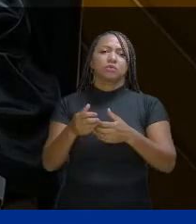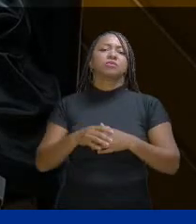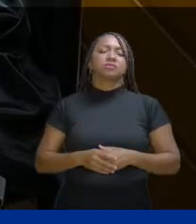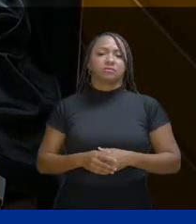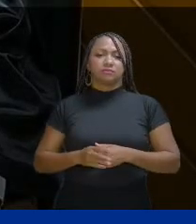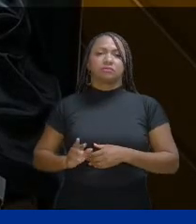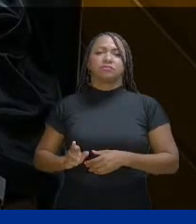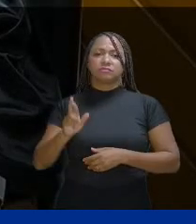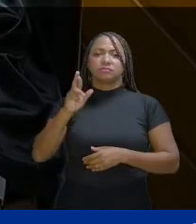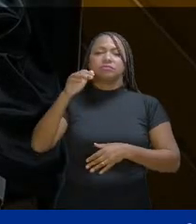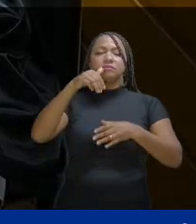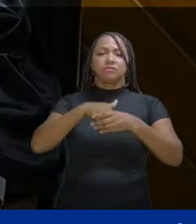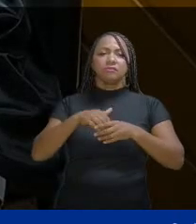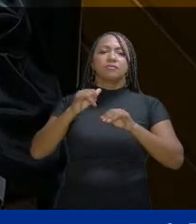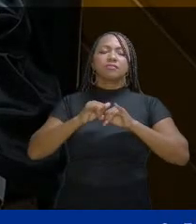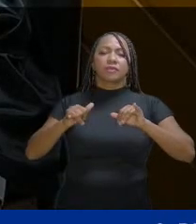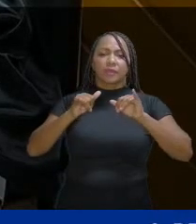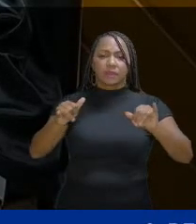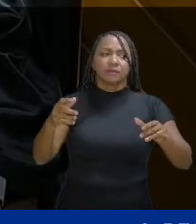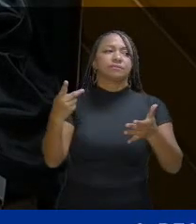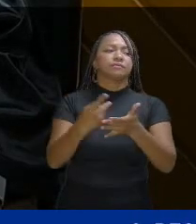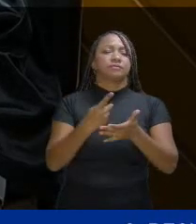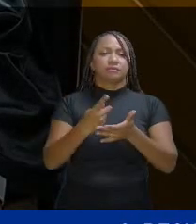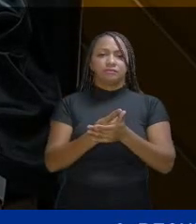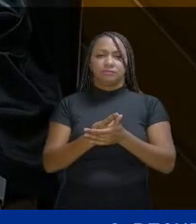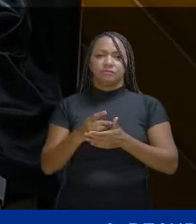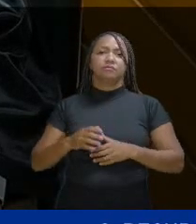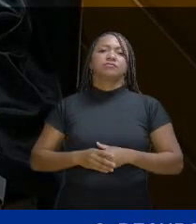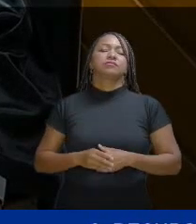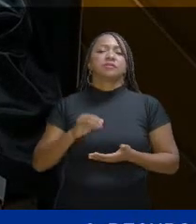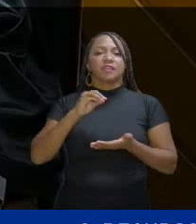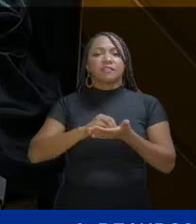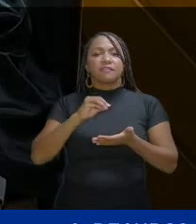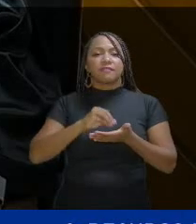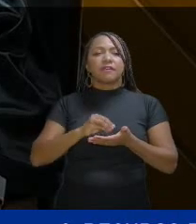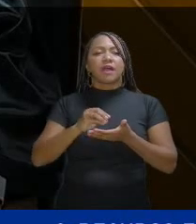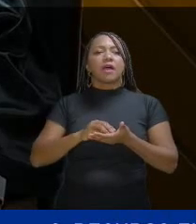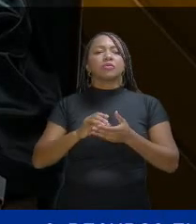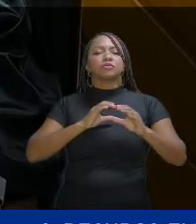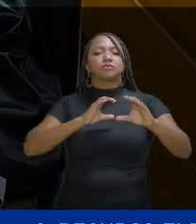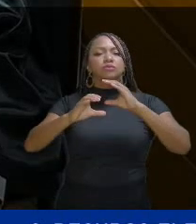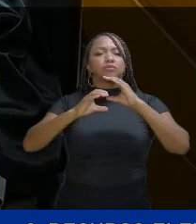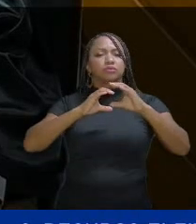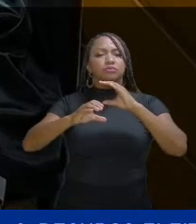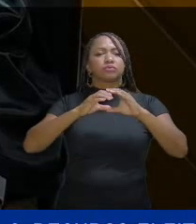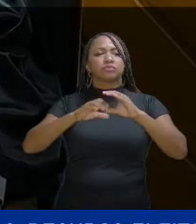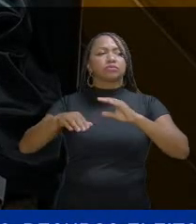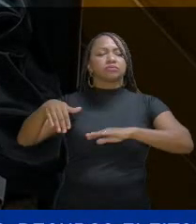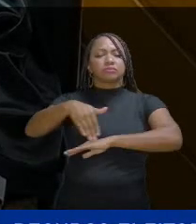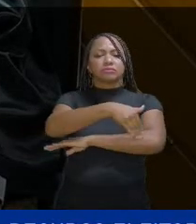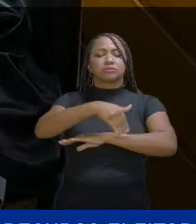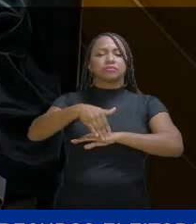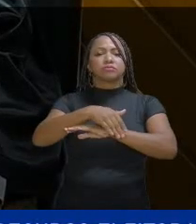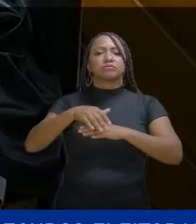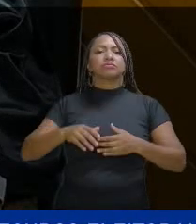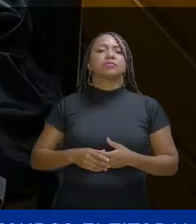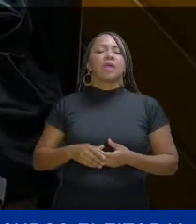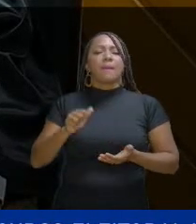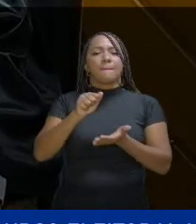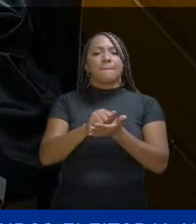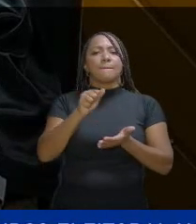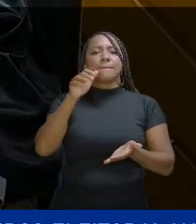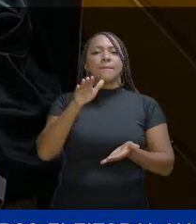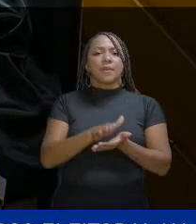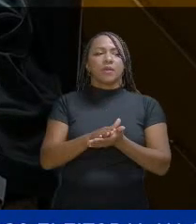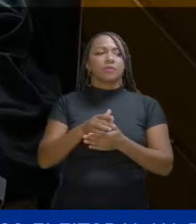representação eleitoral por propaganda eleitoral irregular, pela ausência de comunicação dos endereços eletrônicos e aplicou multa no valor